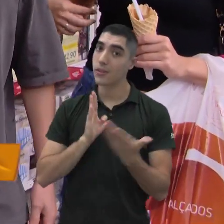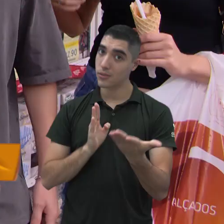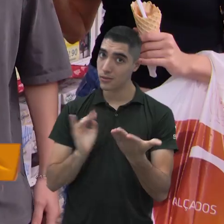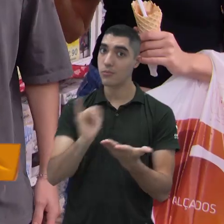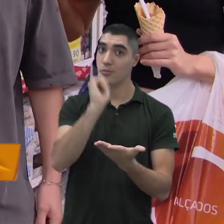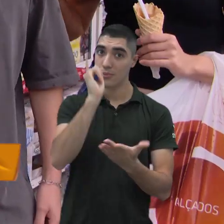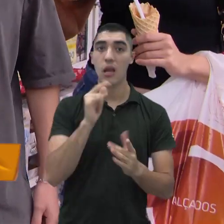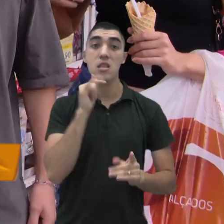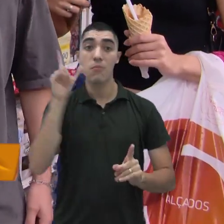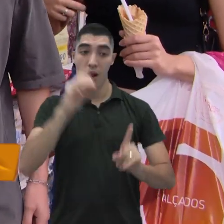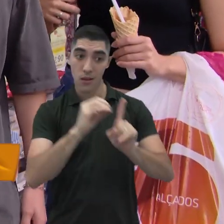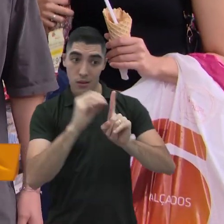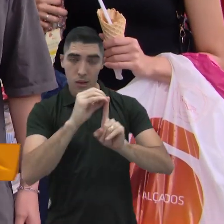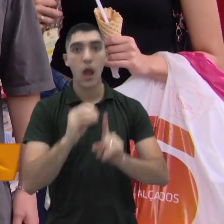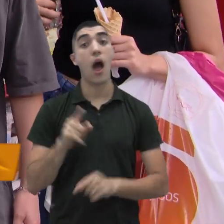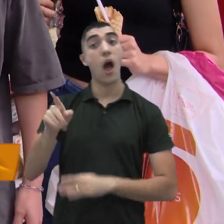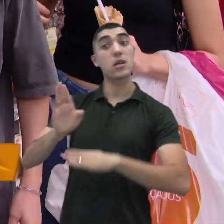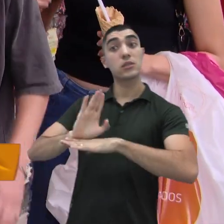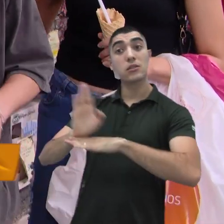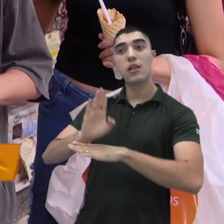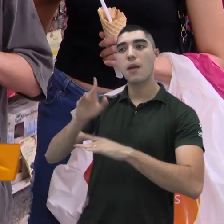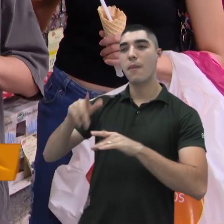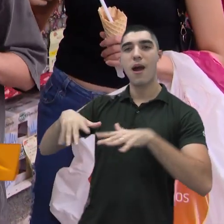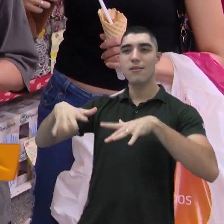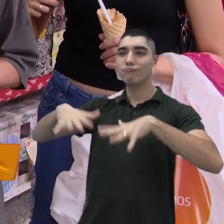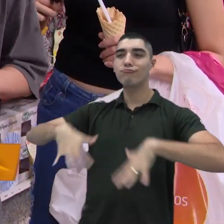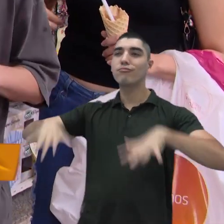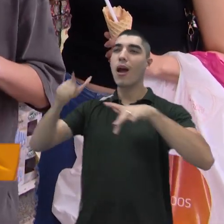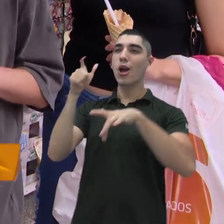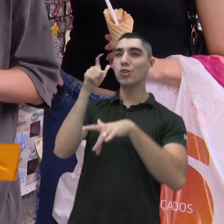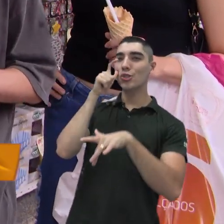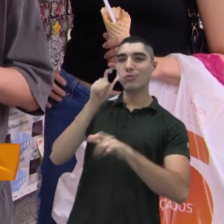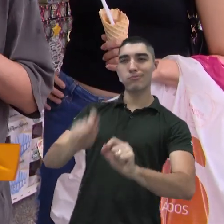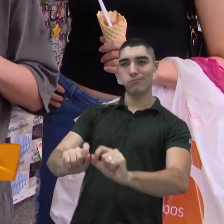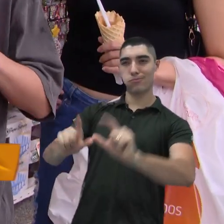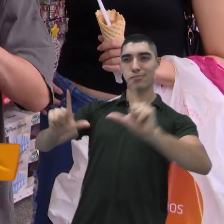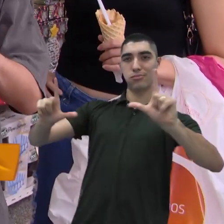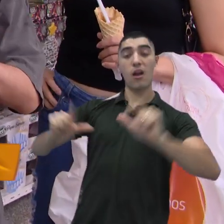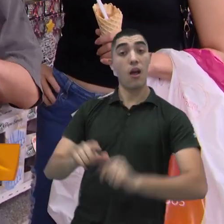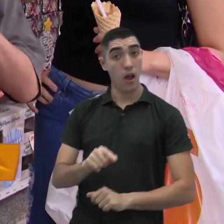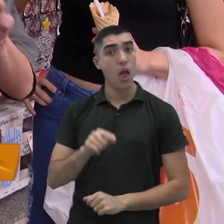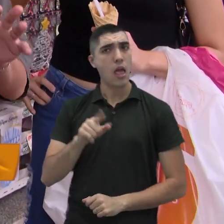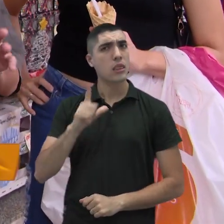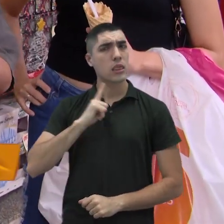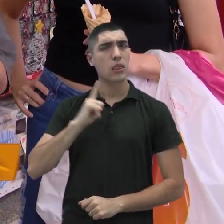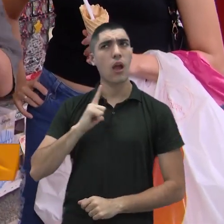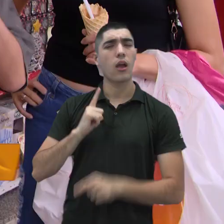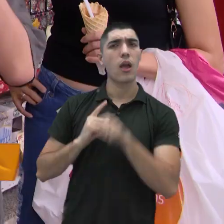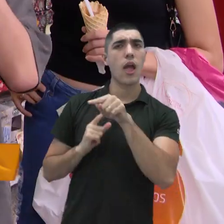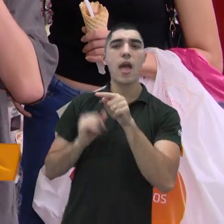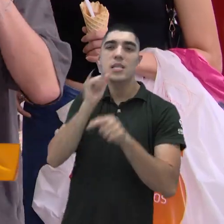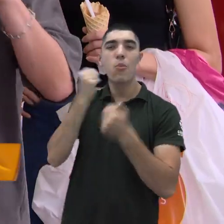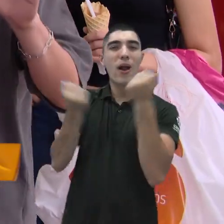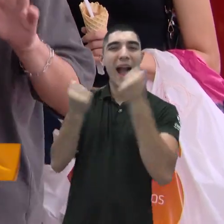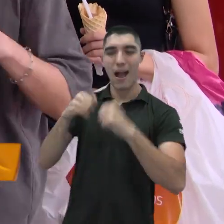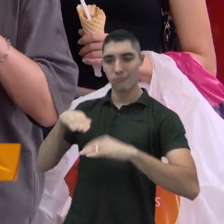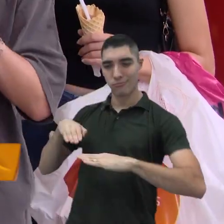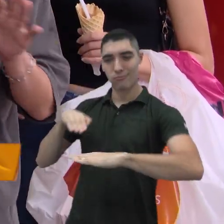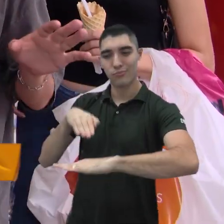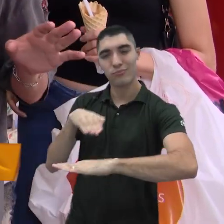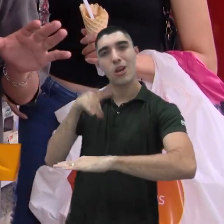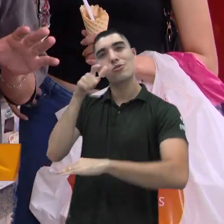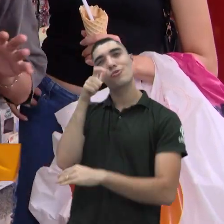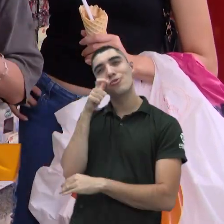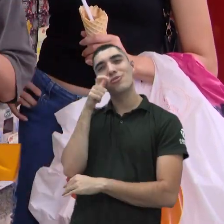Cinemas gratuitos também, ali no Cine Santana. Livre, né? Cinema ao ar livre, interessante. Tem até aqueles drive, né? Que a gente vai de carro